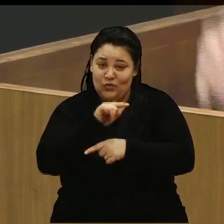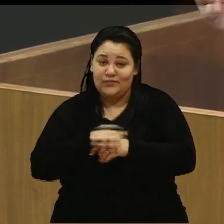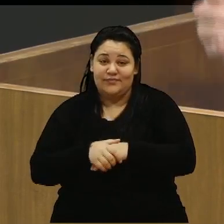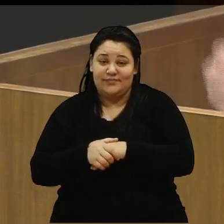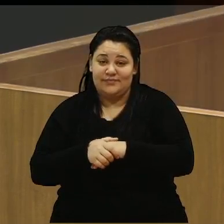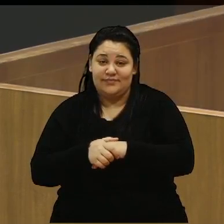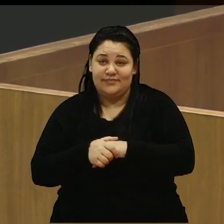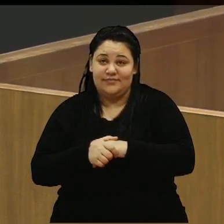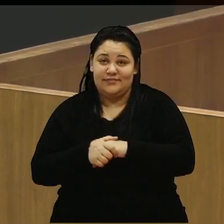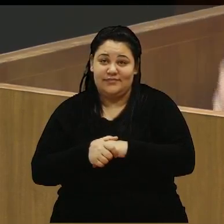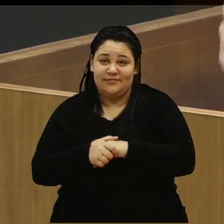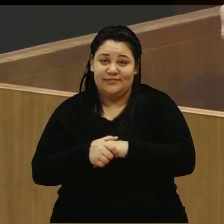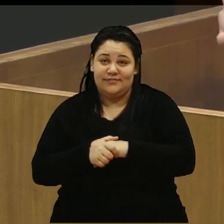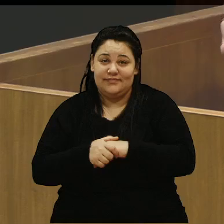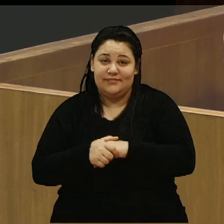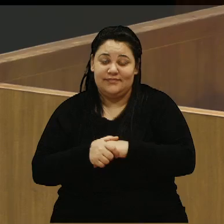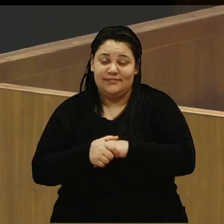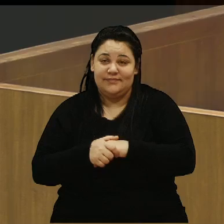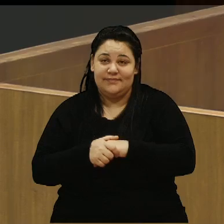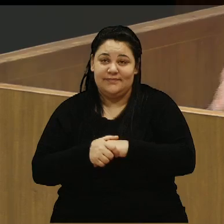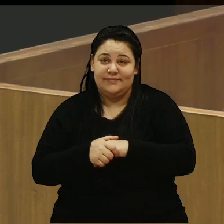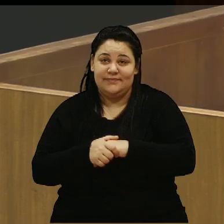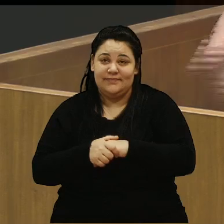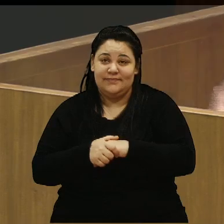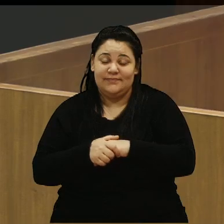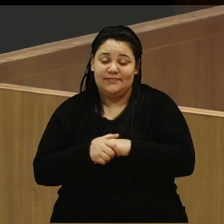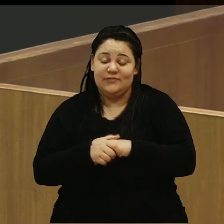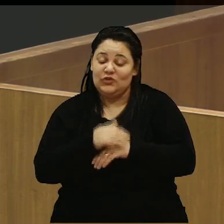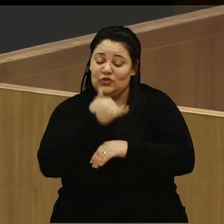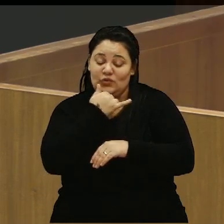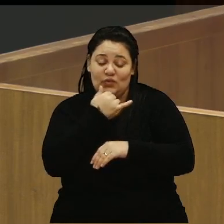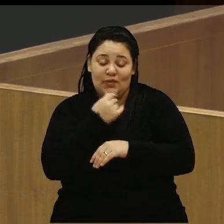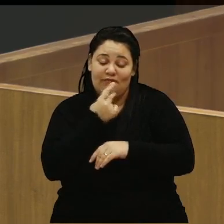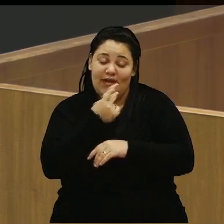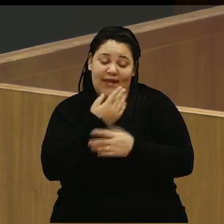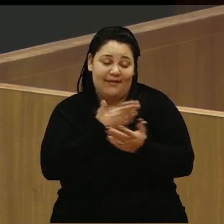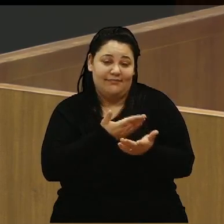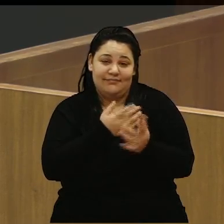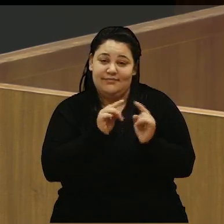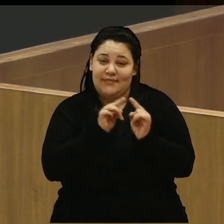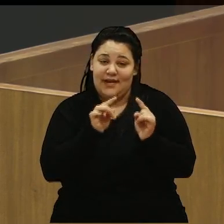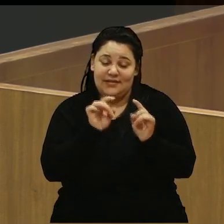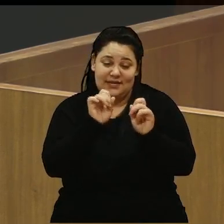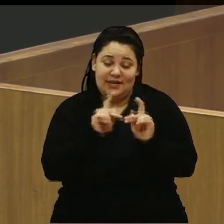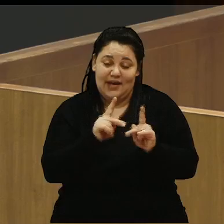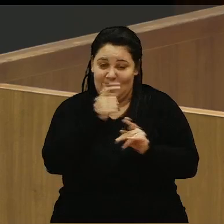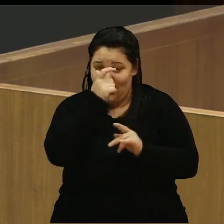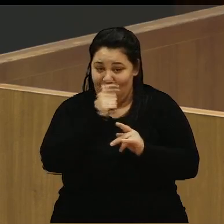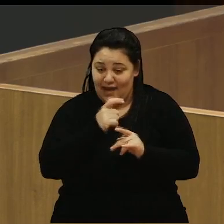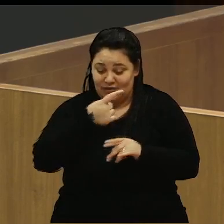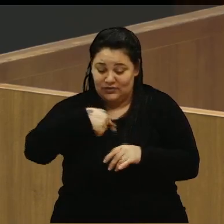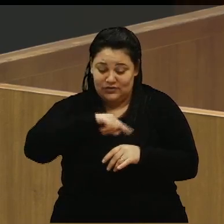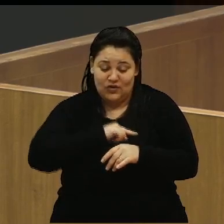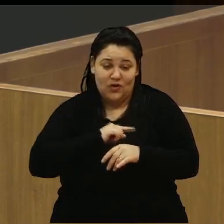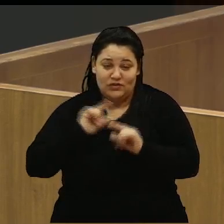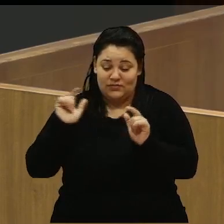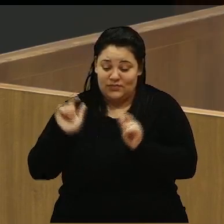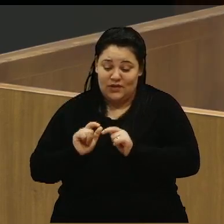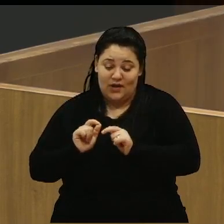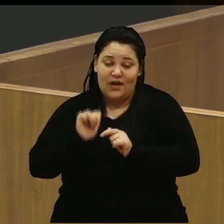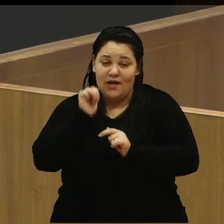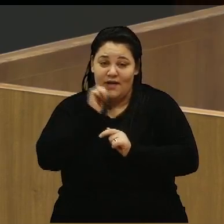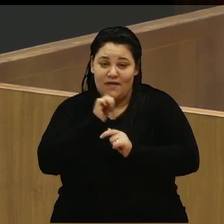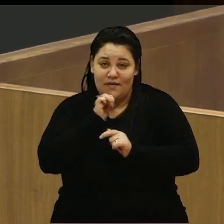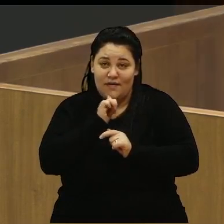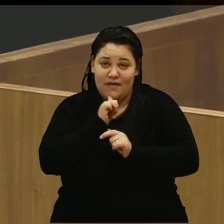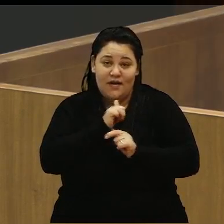E aí, sinto muito em lhe dizer, e para quem acha que nós somos minoria, as mulheres são maioria